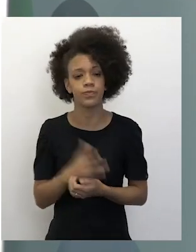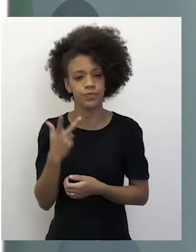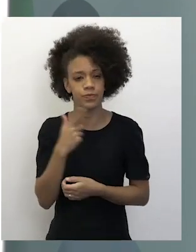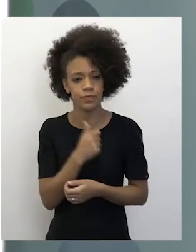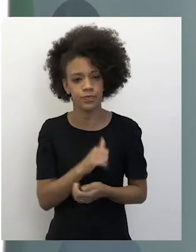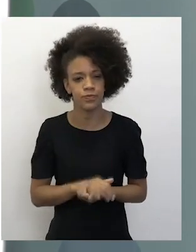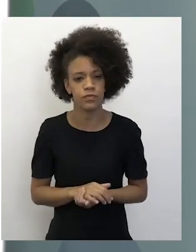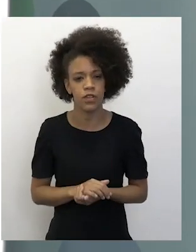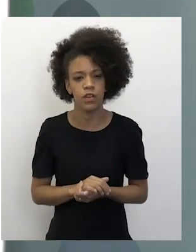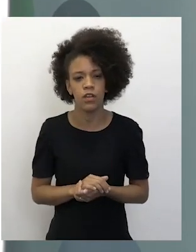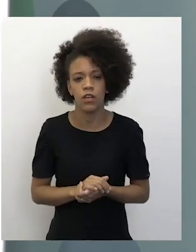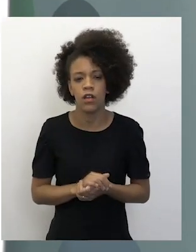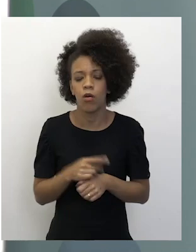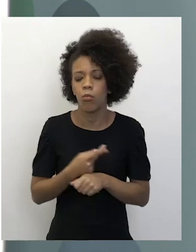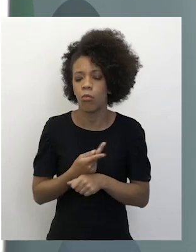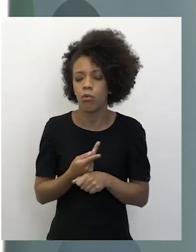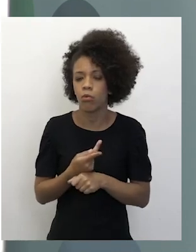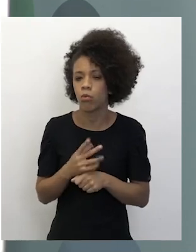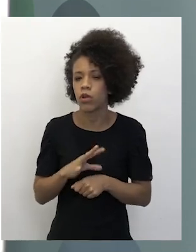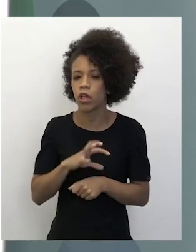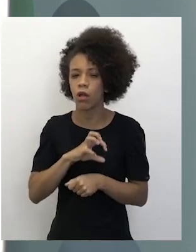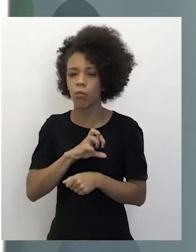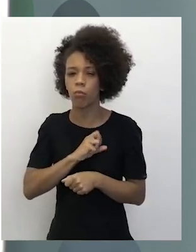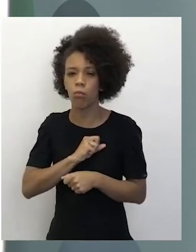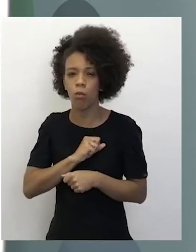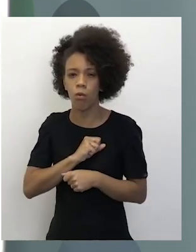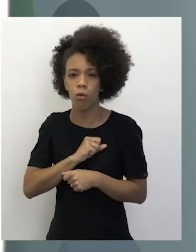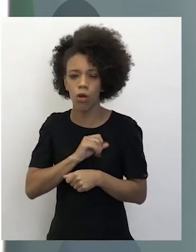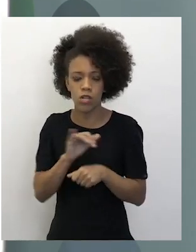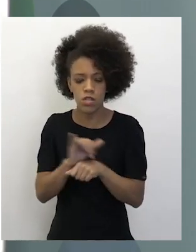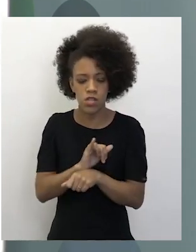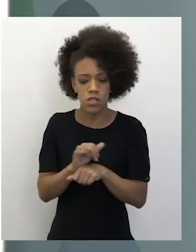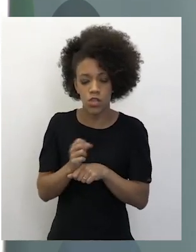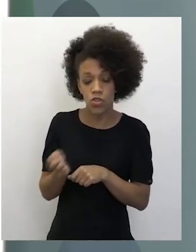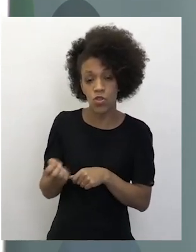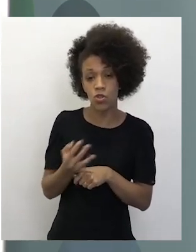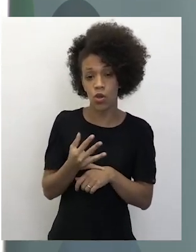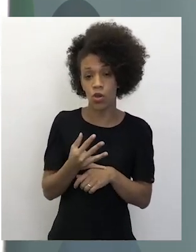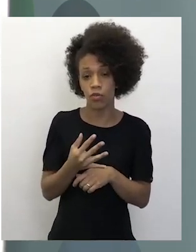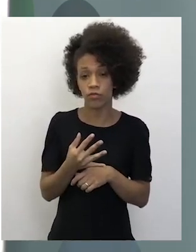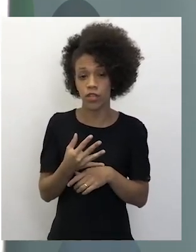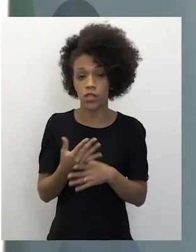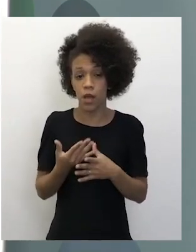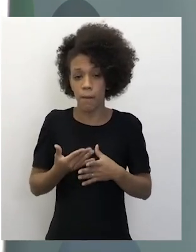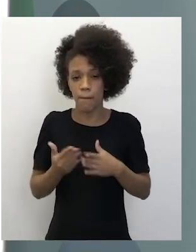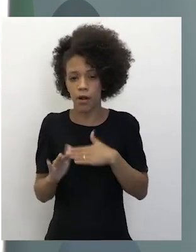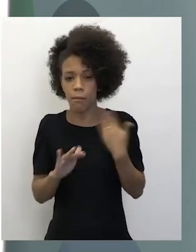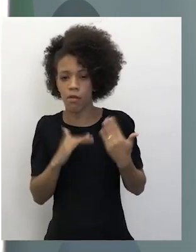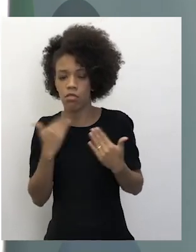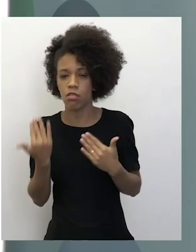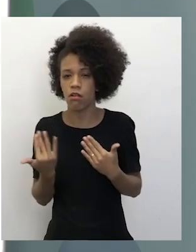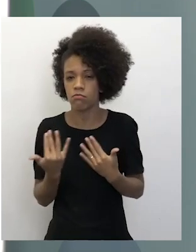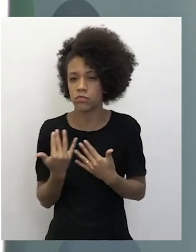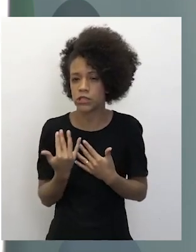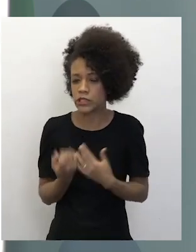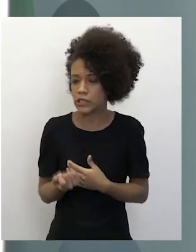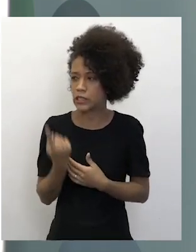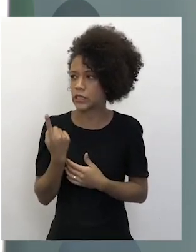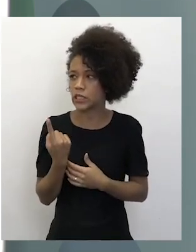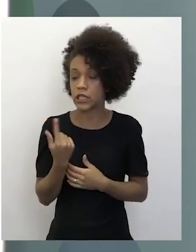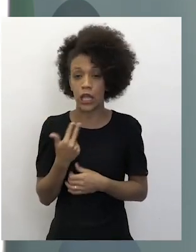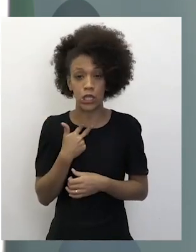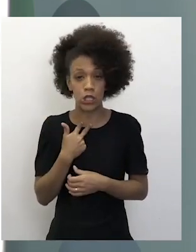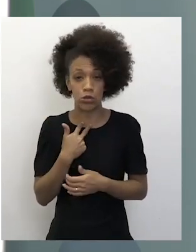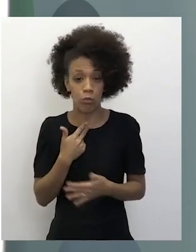boa então busque amor as artes novo Engenho para matar-me e novas esquivanças que não pode